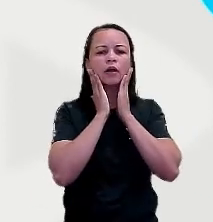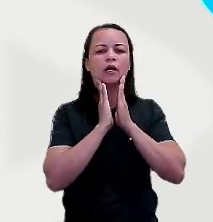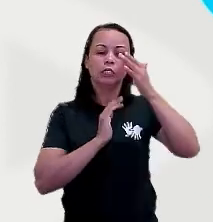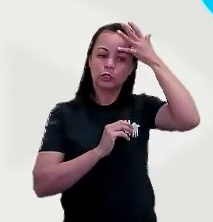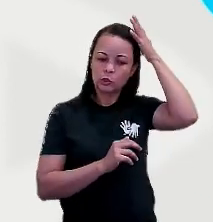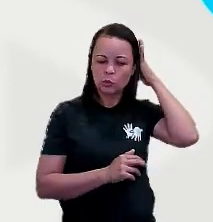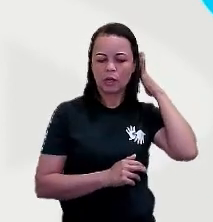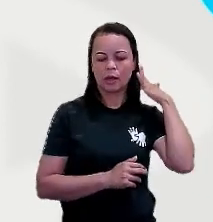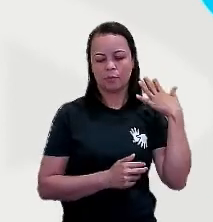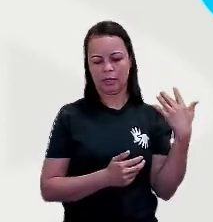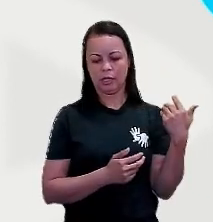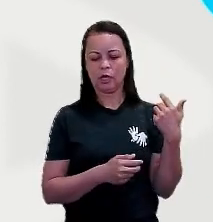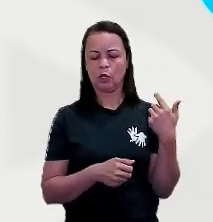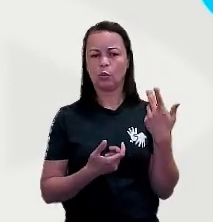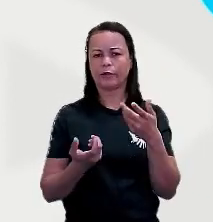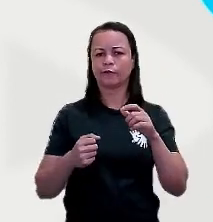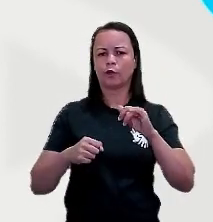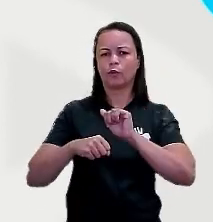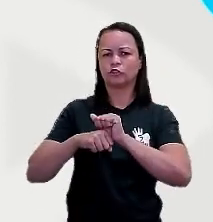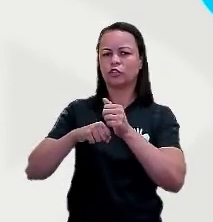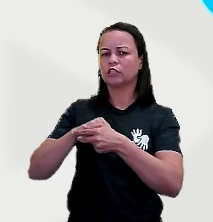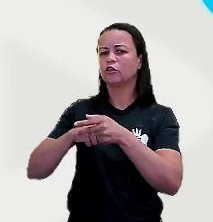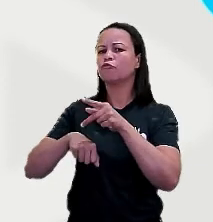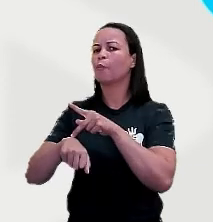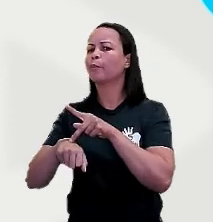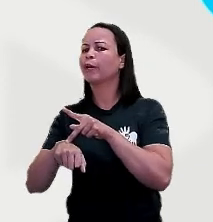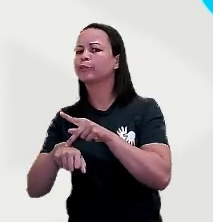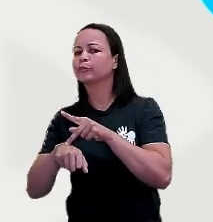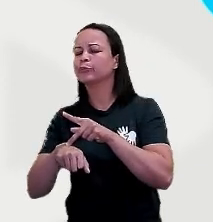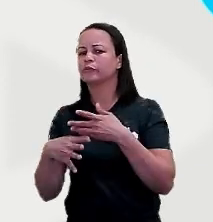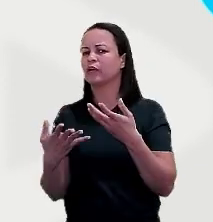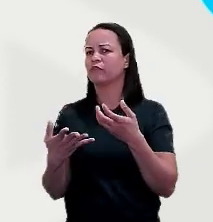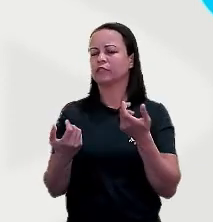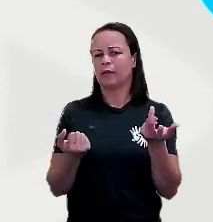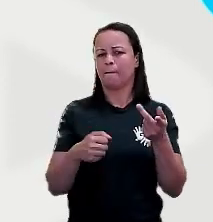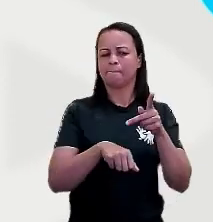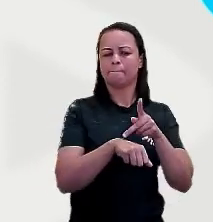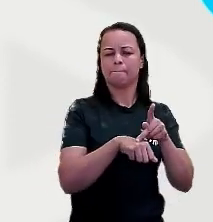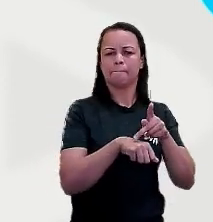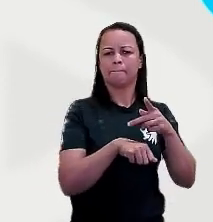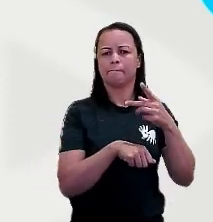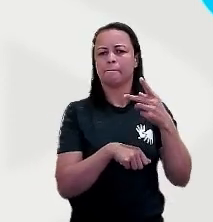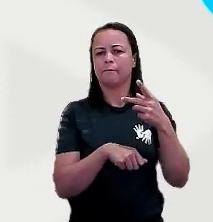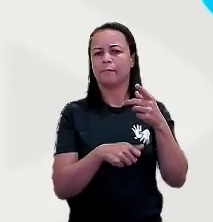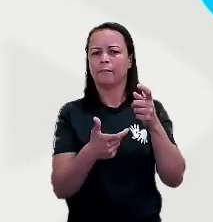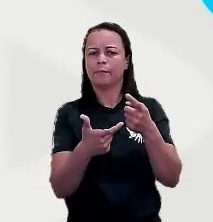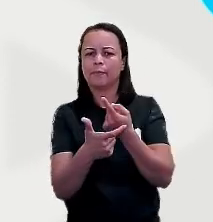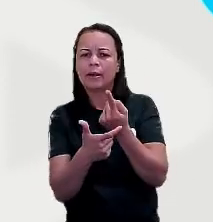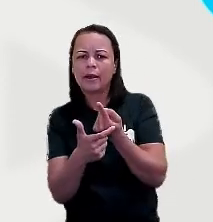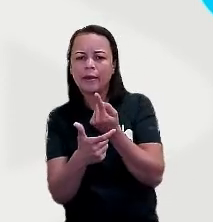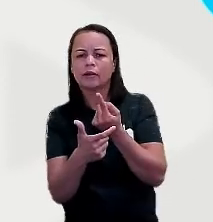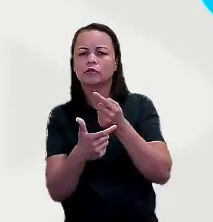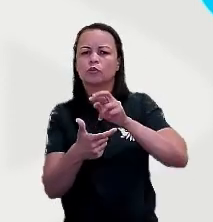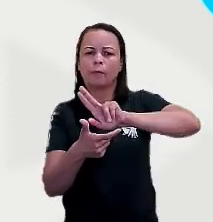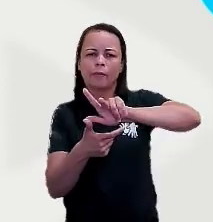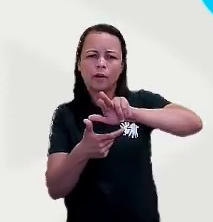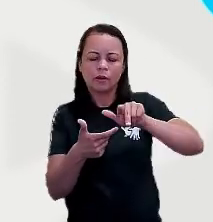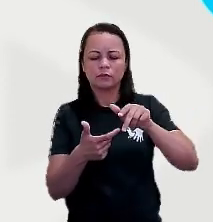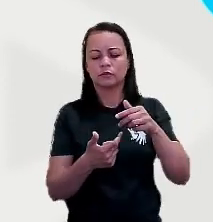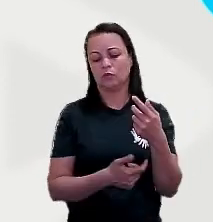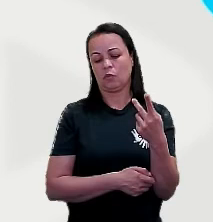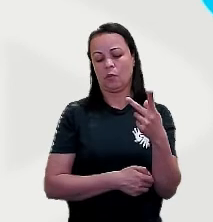né, o adjetivo preto. E aí, nós vamos colocar pretos, preta ou preto. Então,